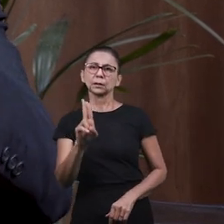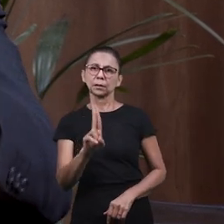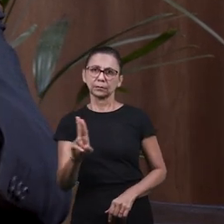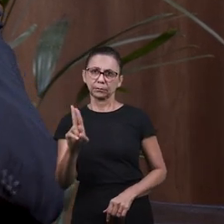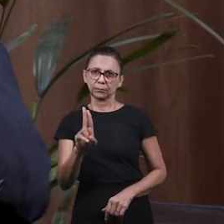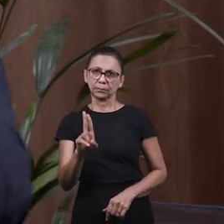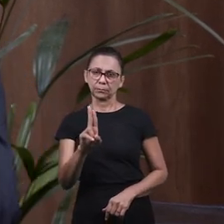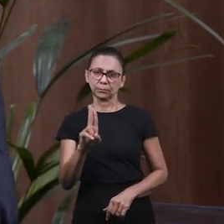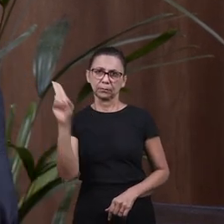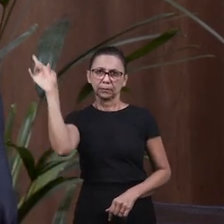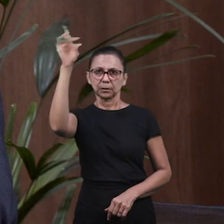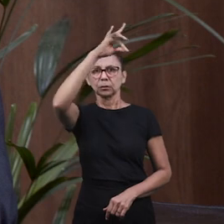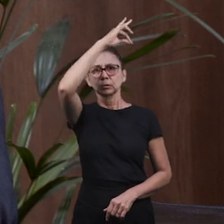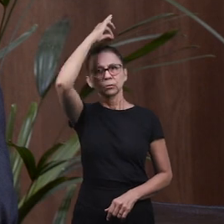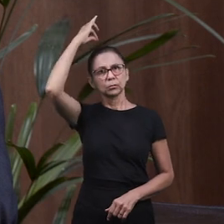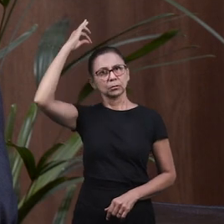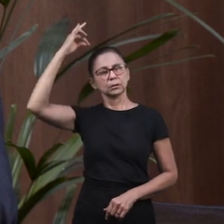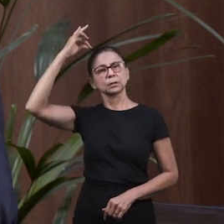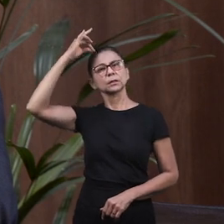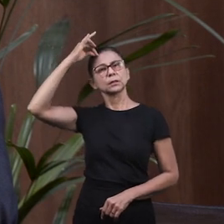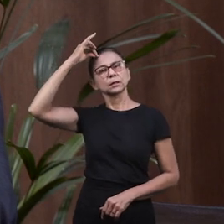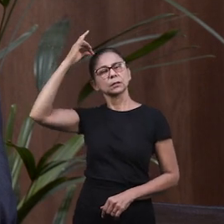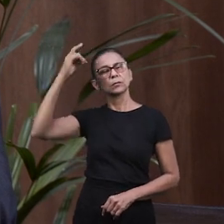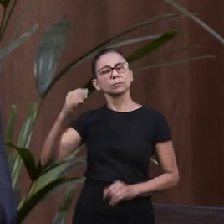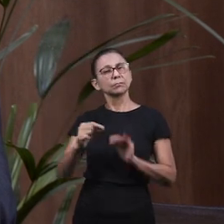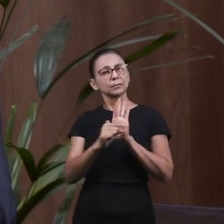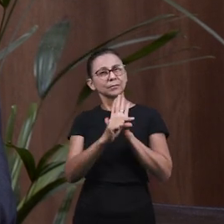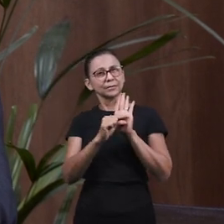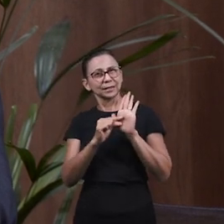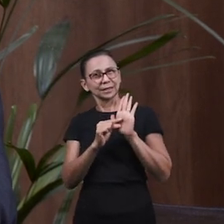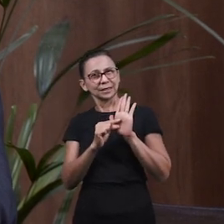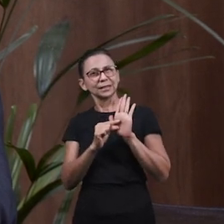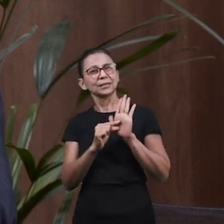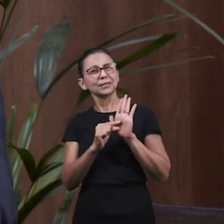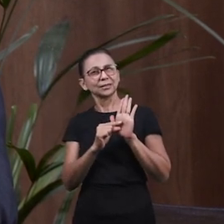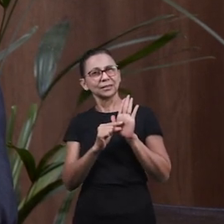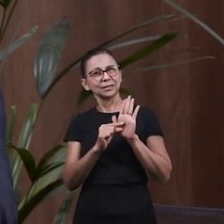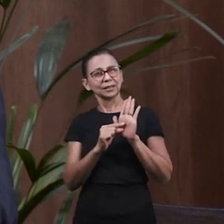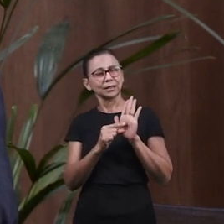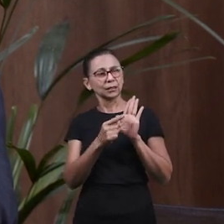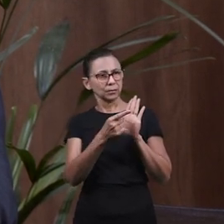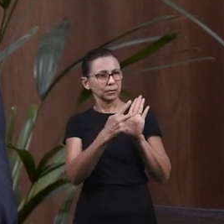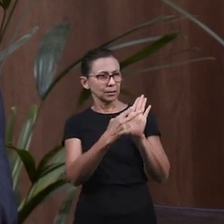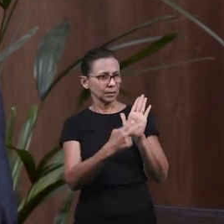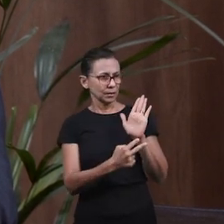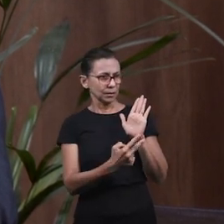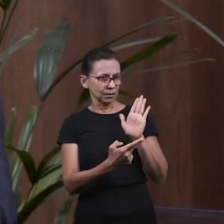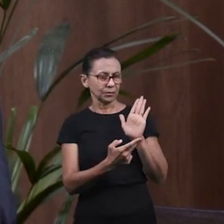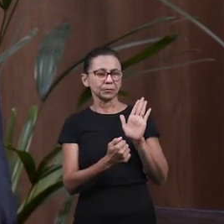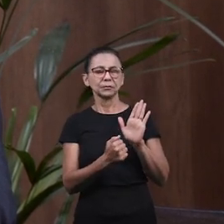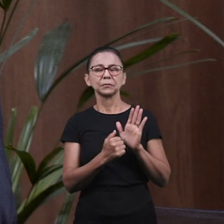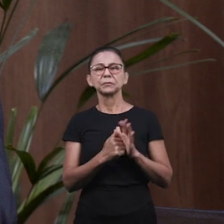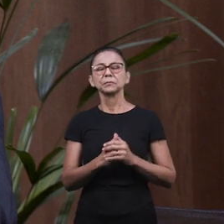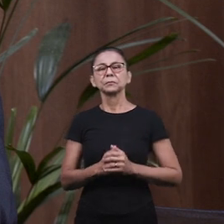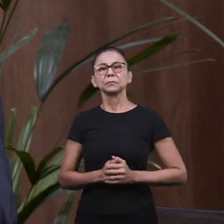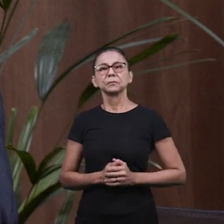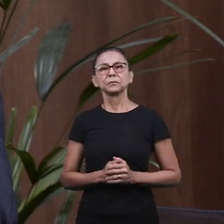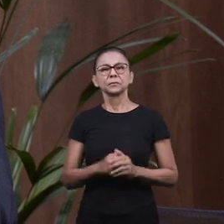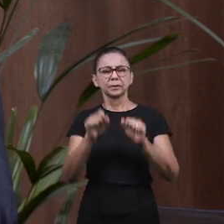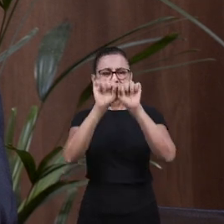agindo através do Espírito Santo. E isso fica muito claro nesse versículo que você leu na